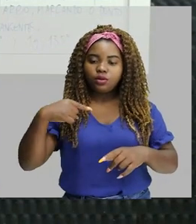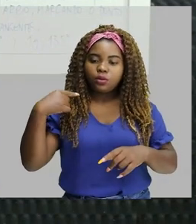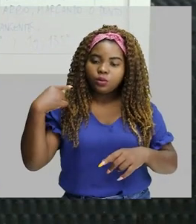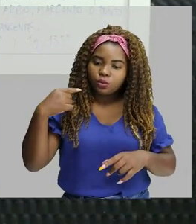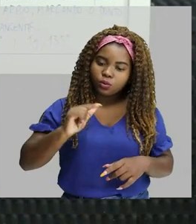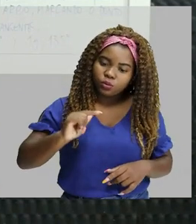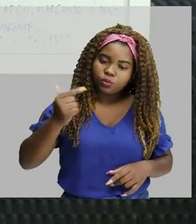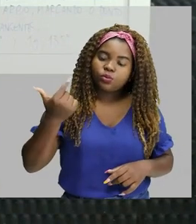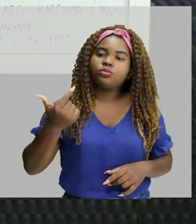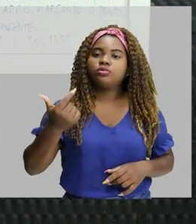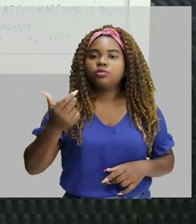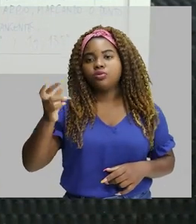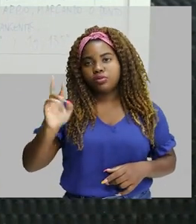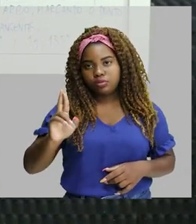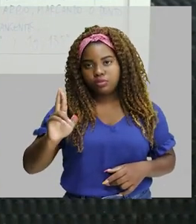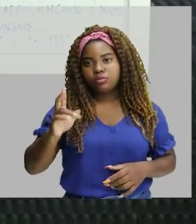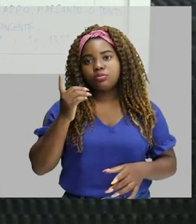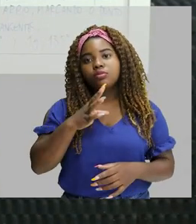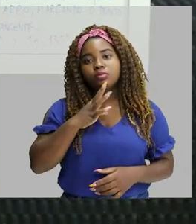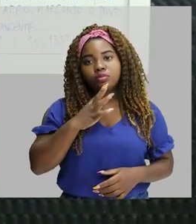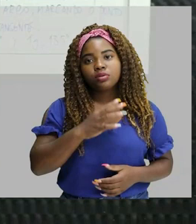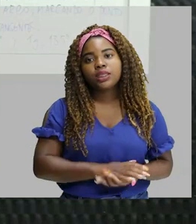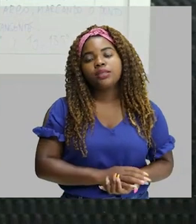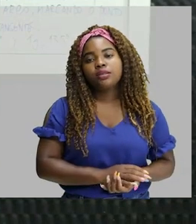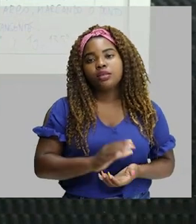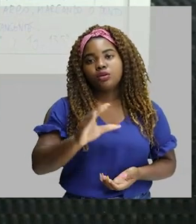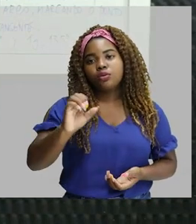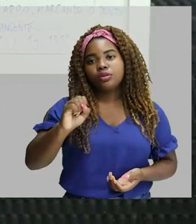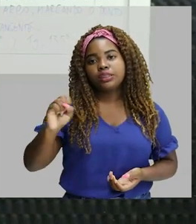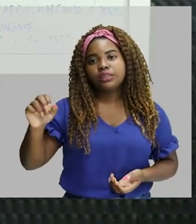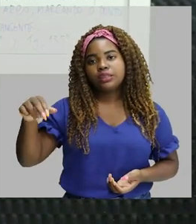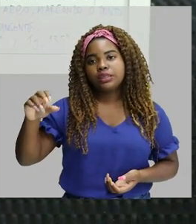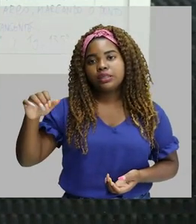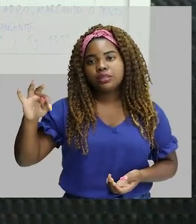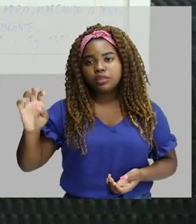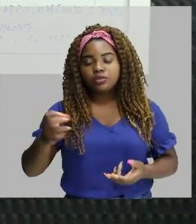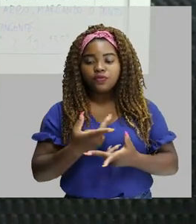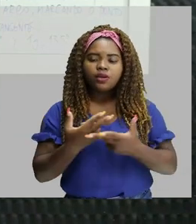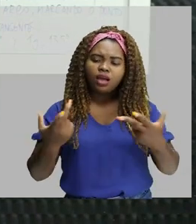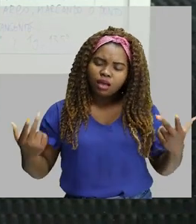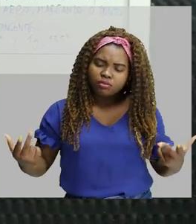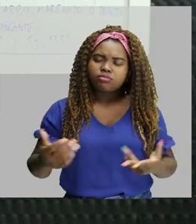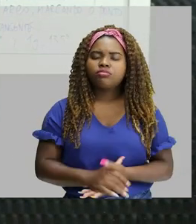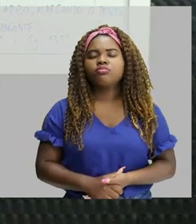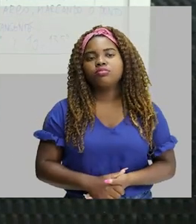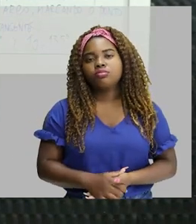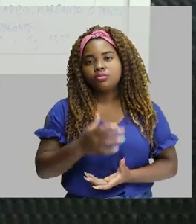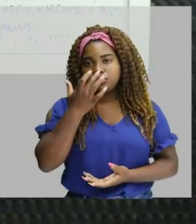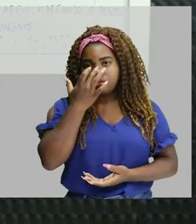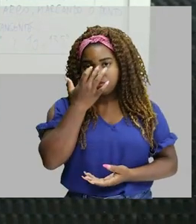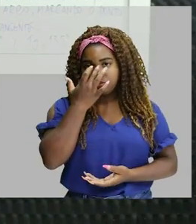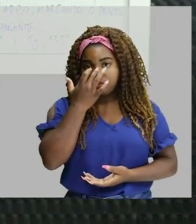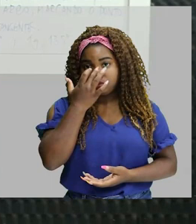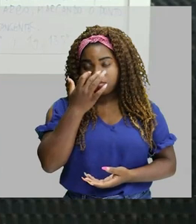outras razões que nós vamos conhecer ainda que é a secante A cossecante tá mas vamos ver aqui no caso da tangente